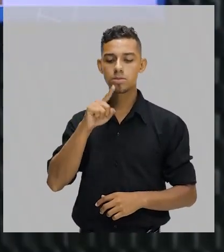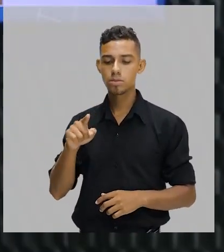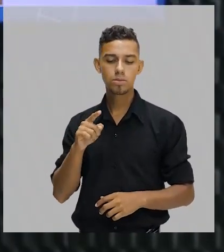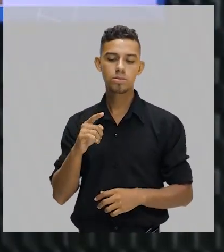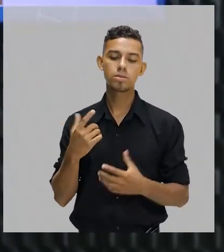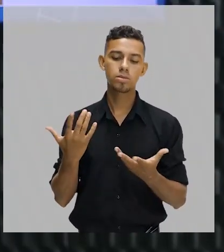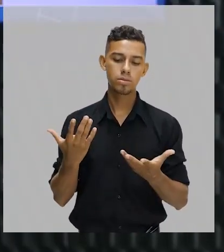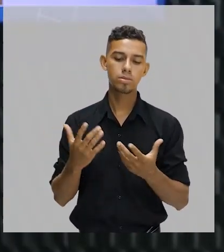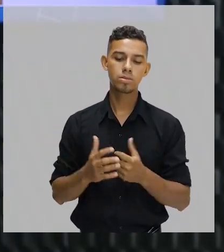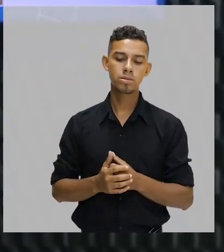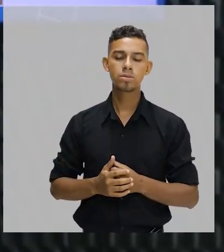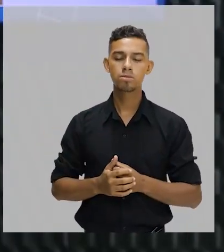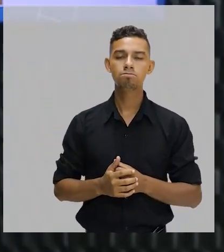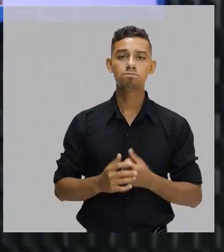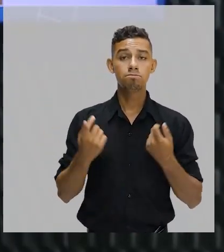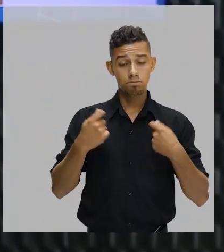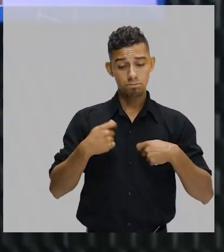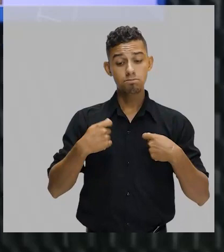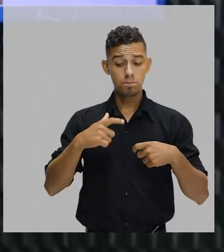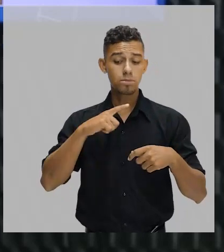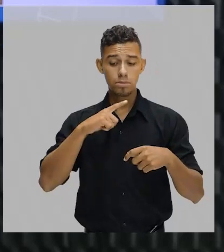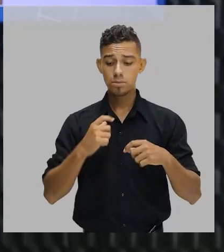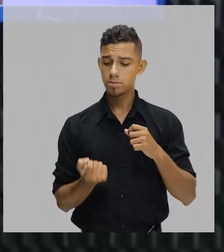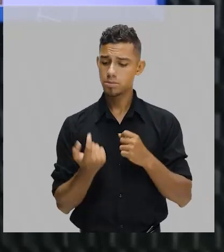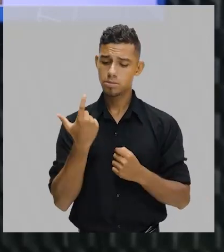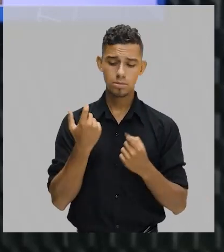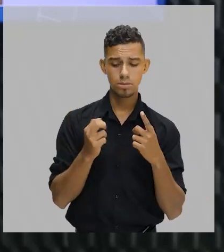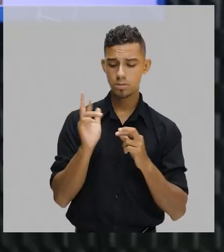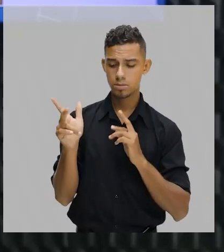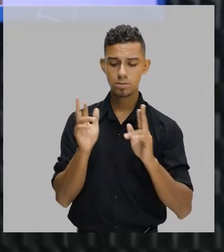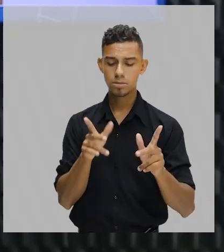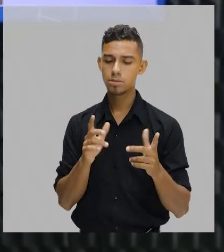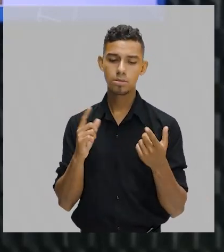certo seria cera. Ele tem um efeito diferenciado, mas nem tanto